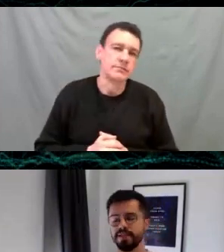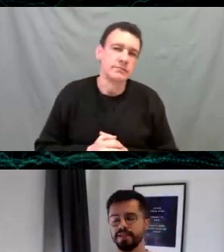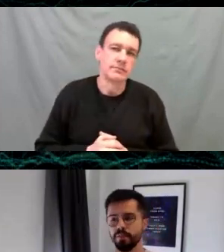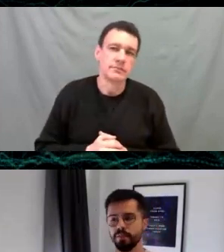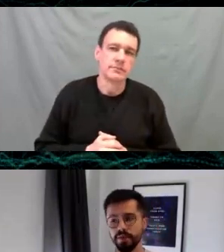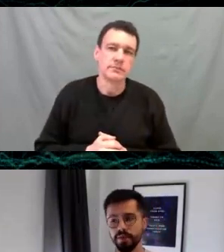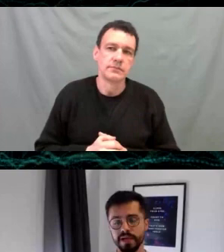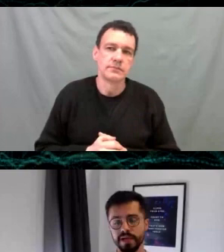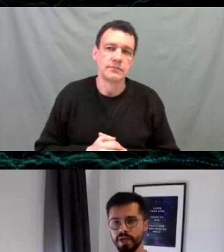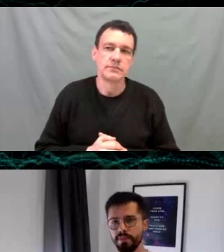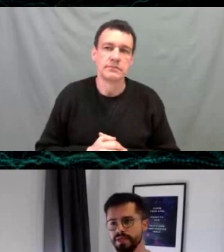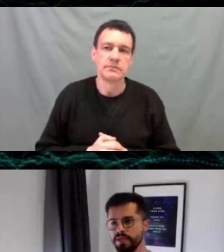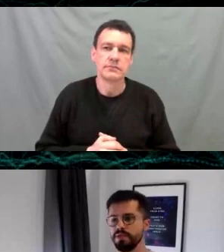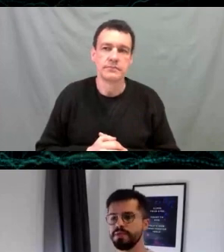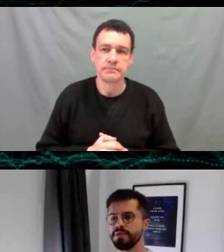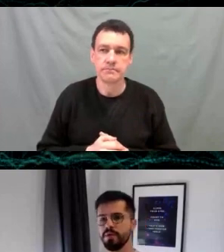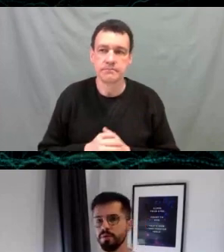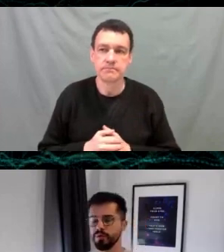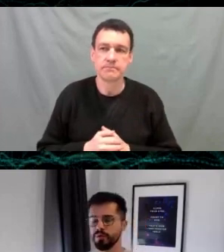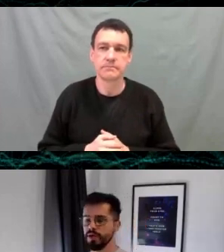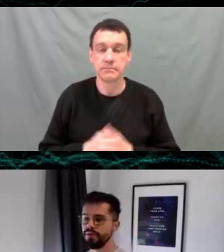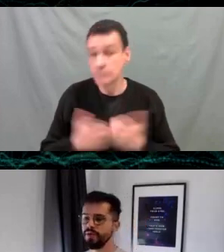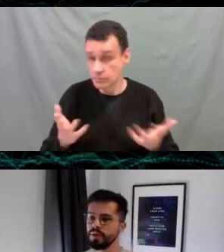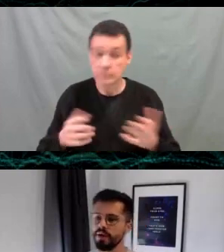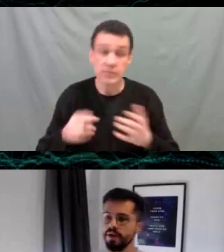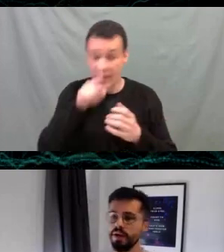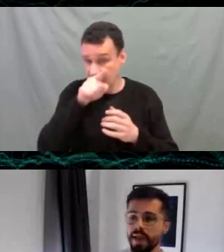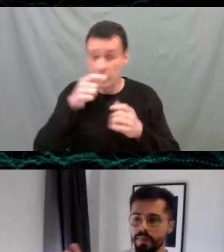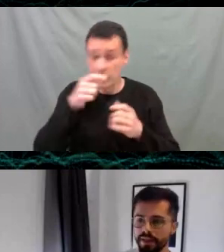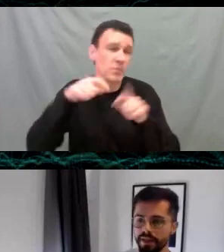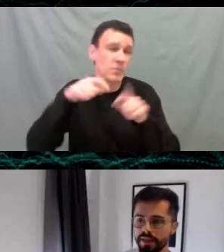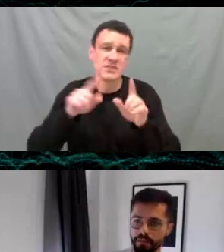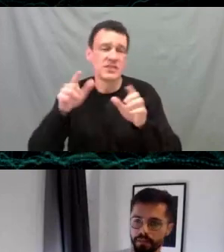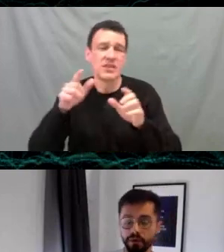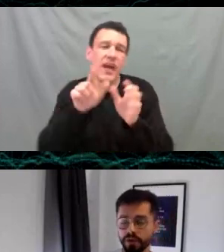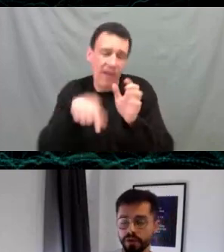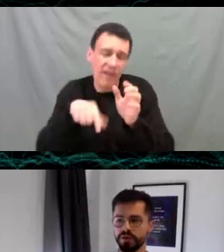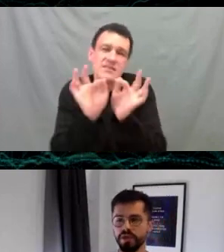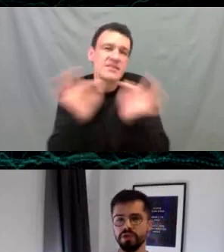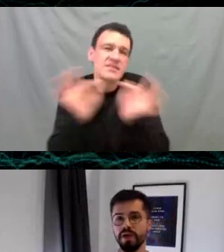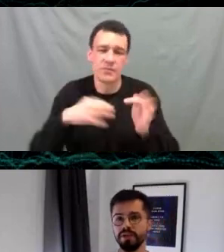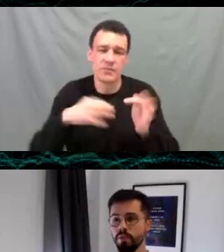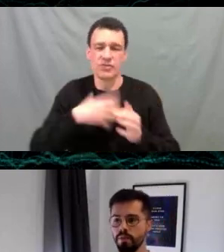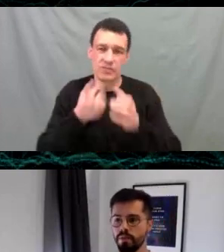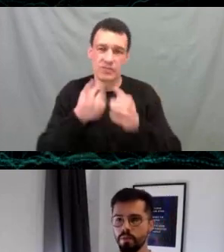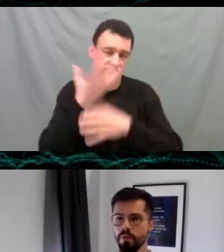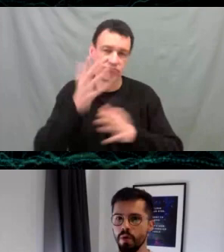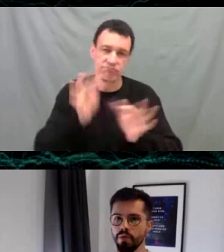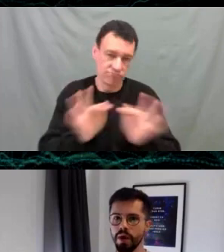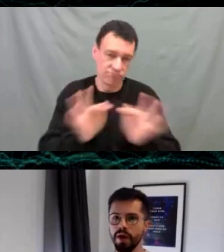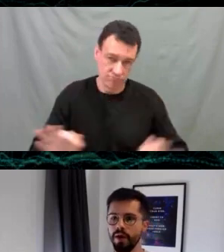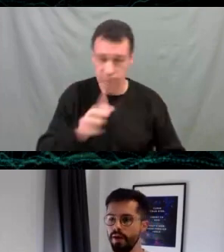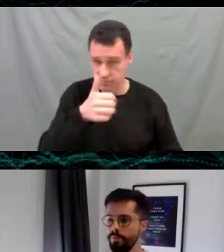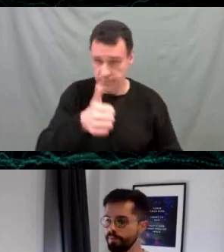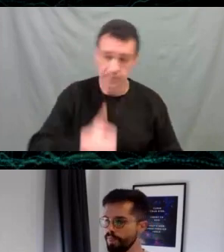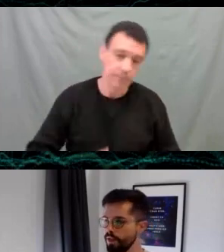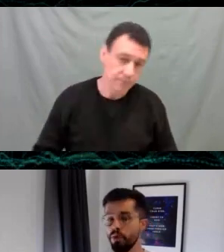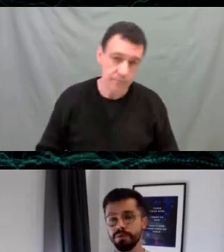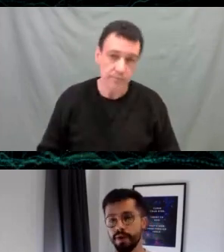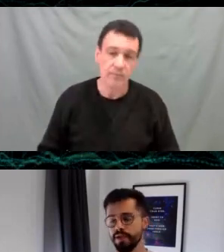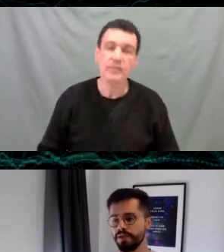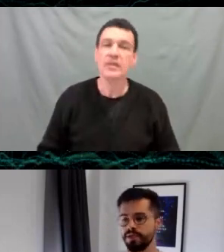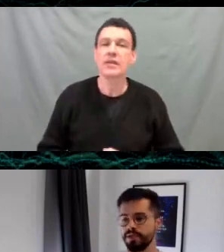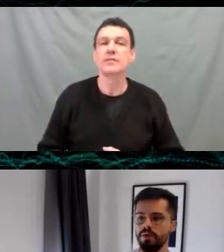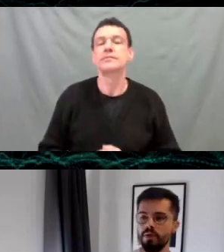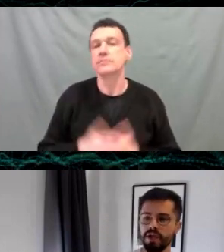gente fez aqui não precisa passar em outro parâmetro nesse caso porque é bem simples A forma como tô criando né E aí vem logo depois que a gente faz com o bom a